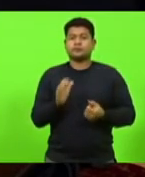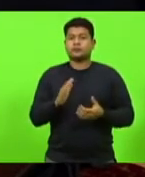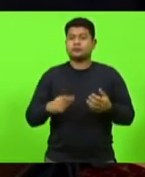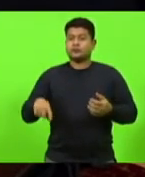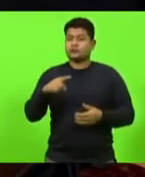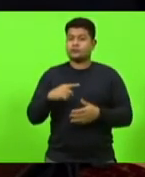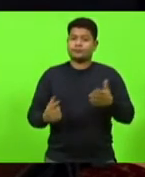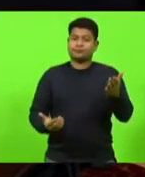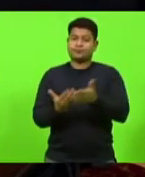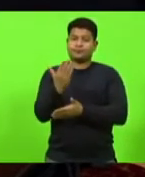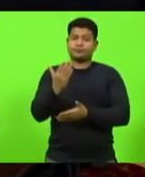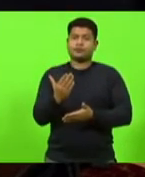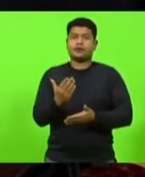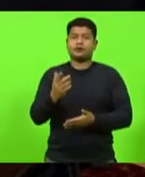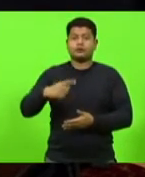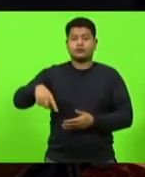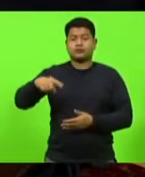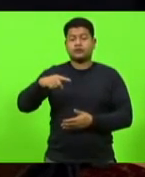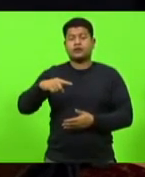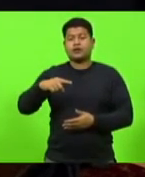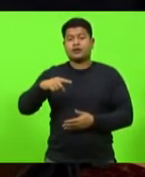requerimento, nós estaremos